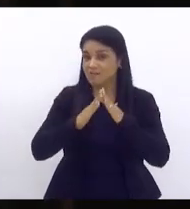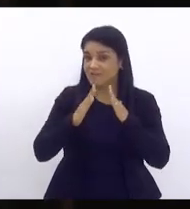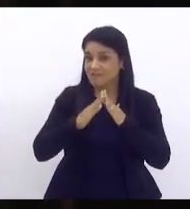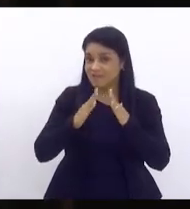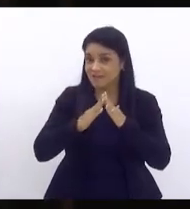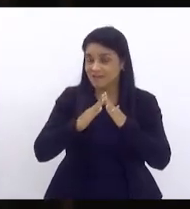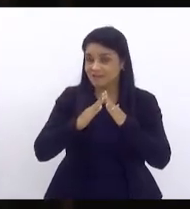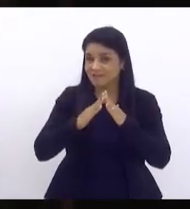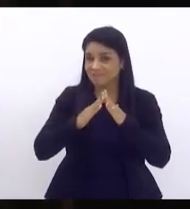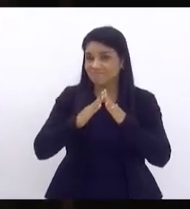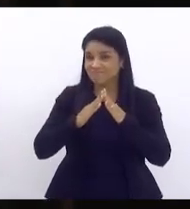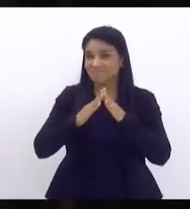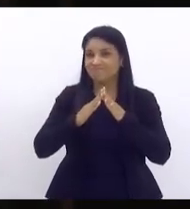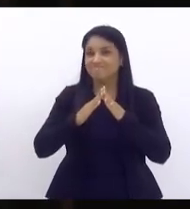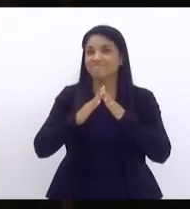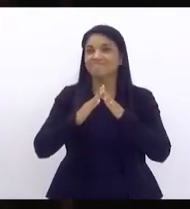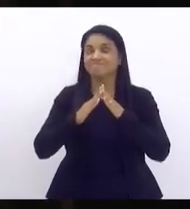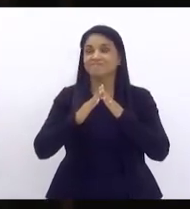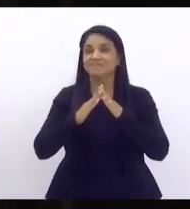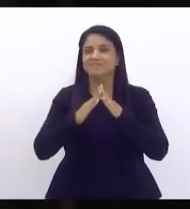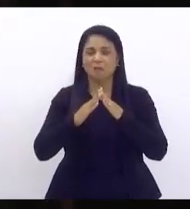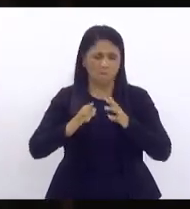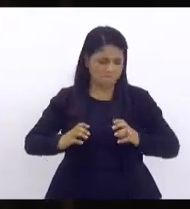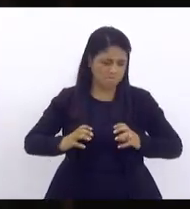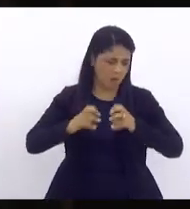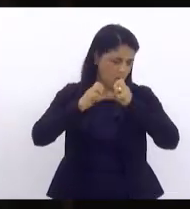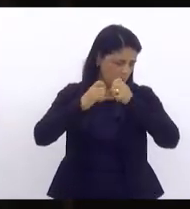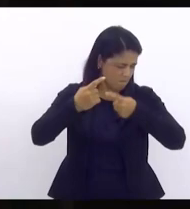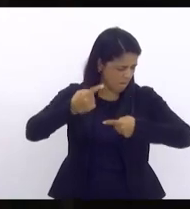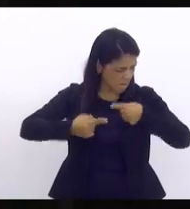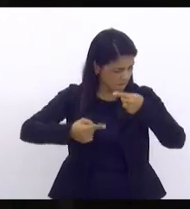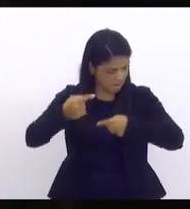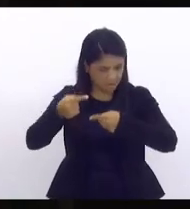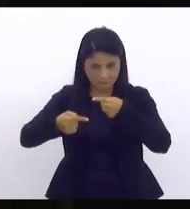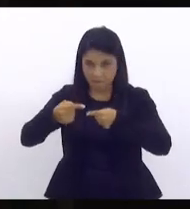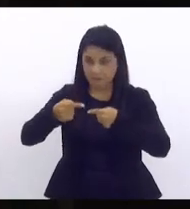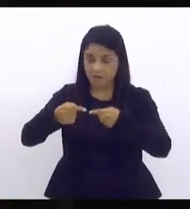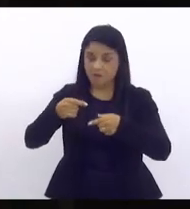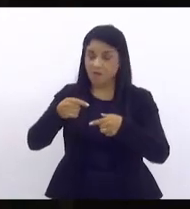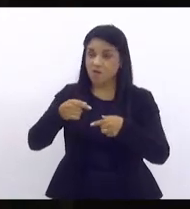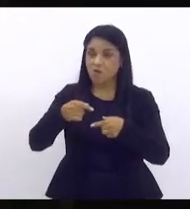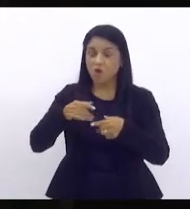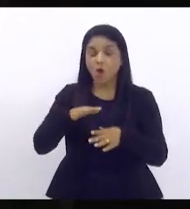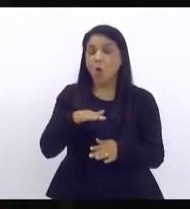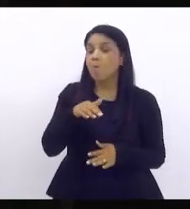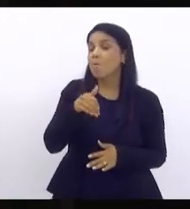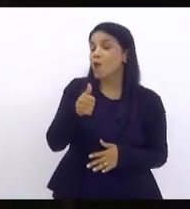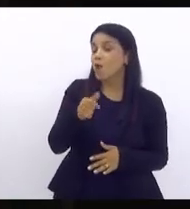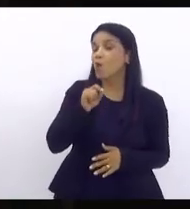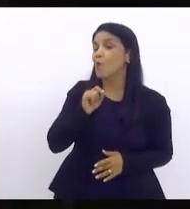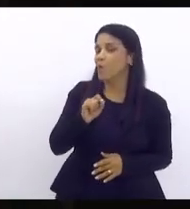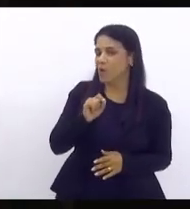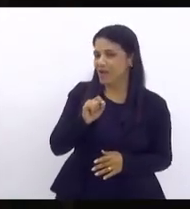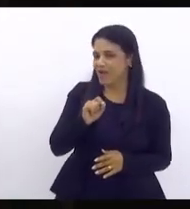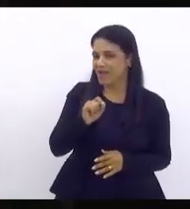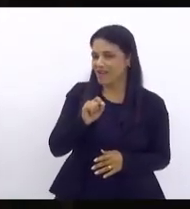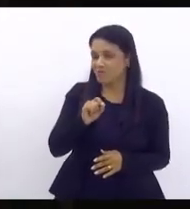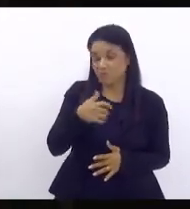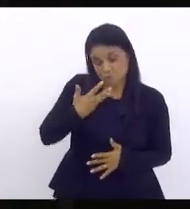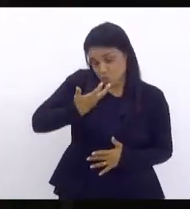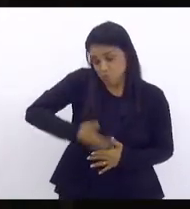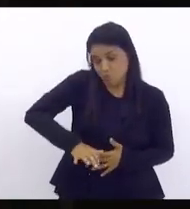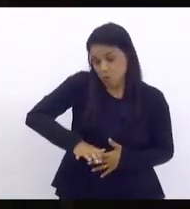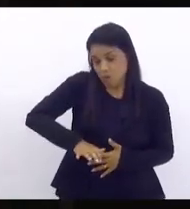aquele desacerto, era aquele desentendimento. E o pior, ou melhor, o melhor de tudo, eu não